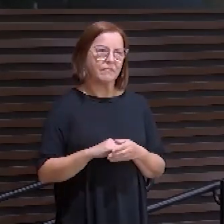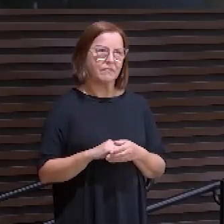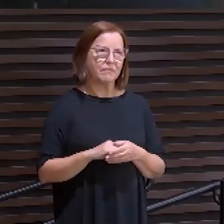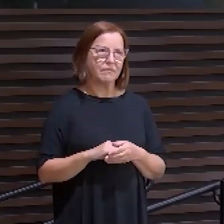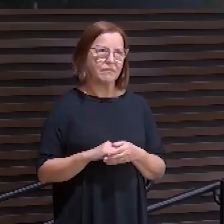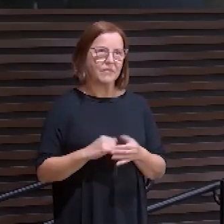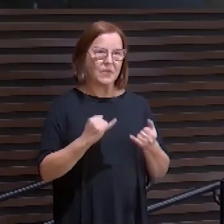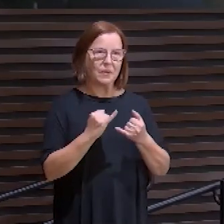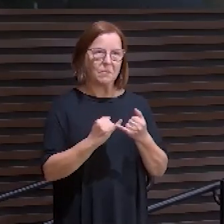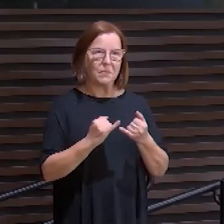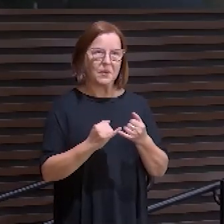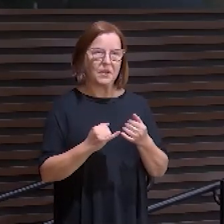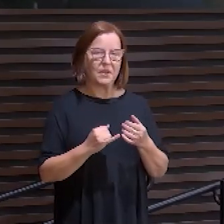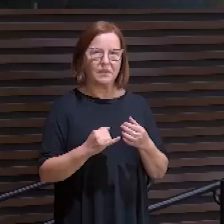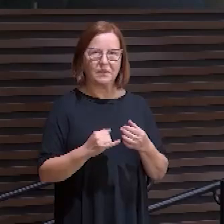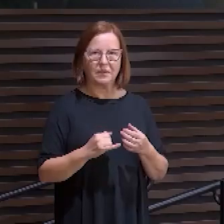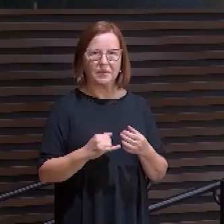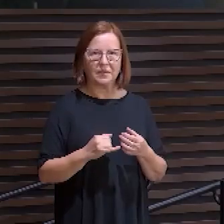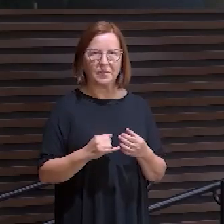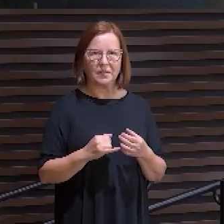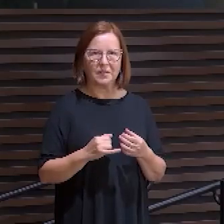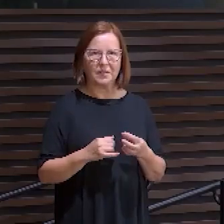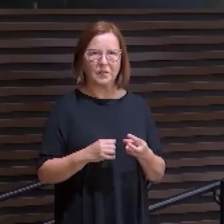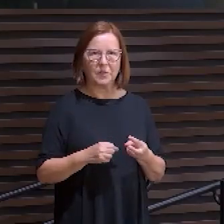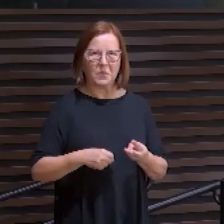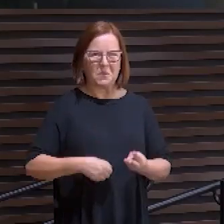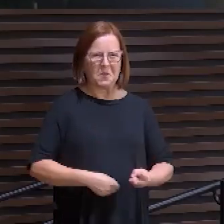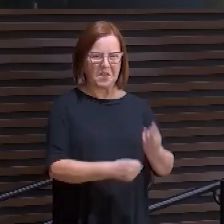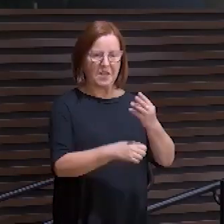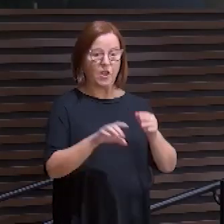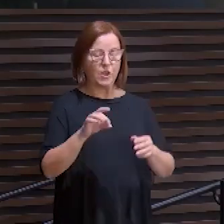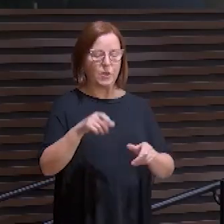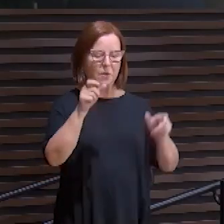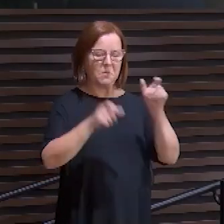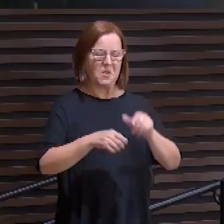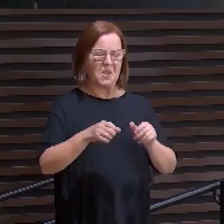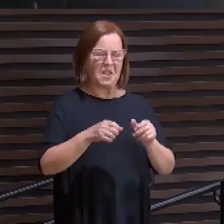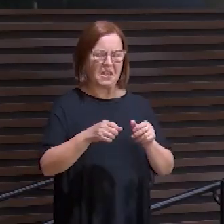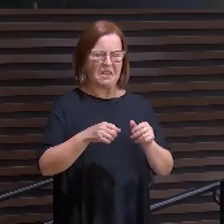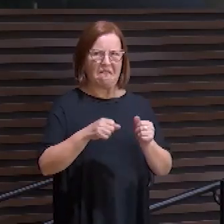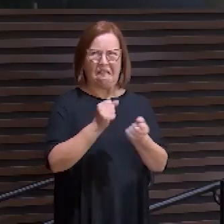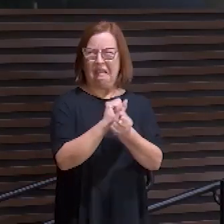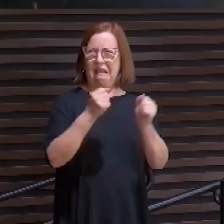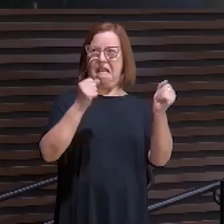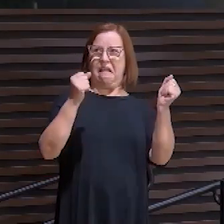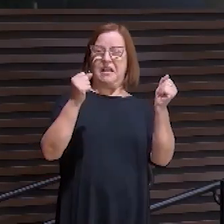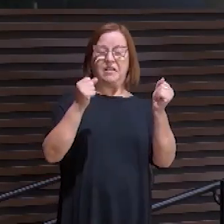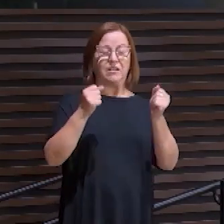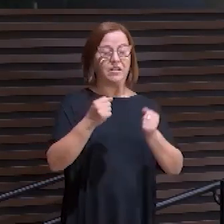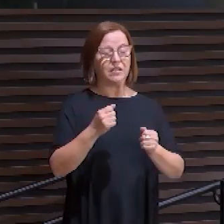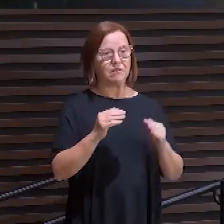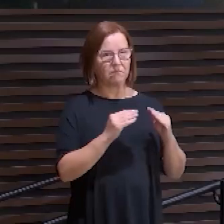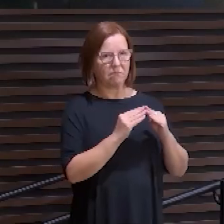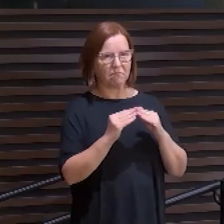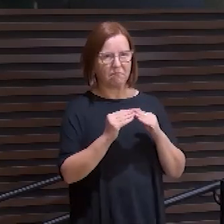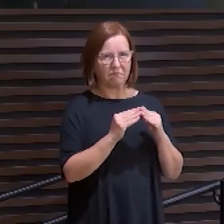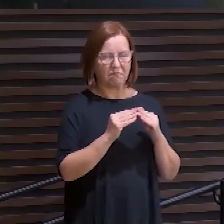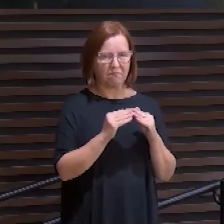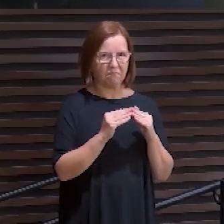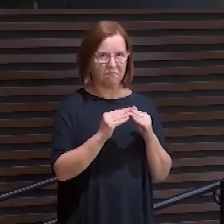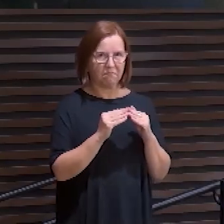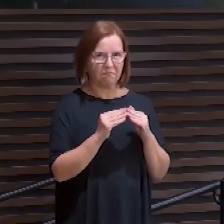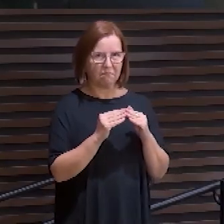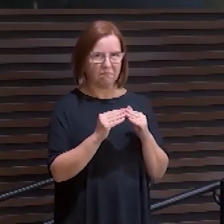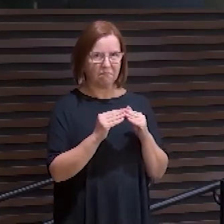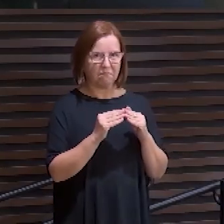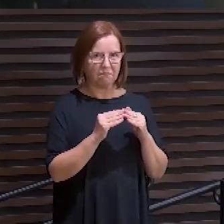aguilhão. Só os rebeldes habitam, residem